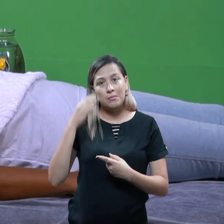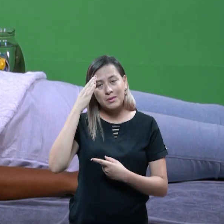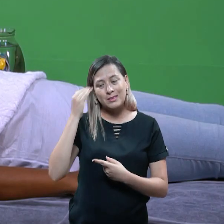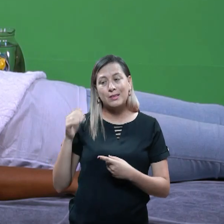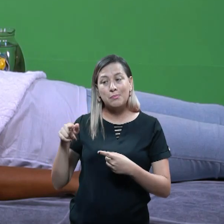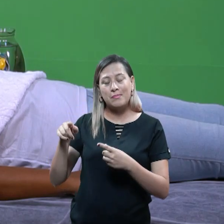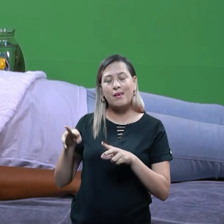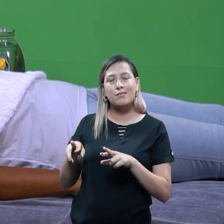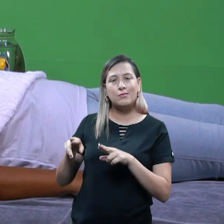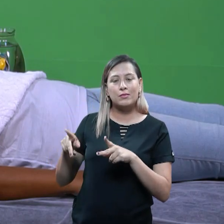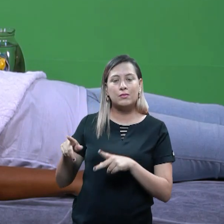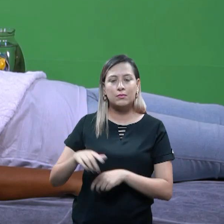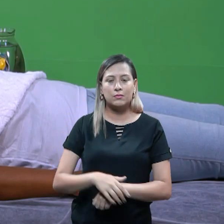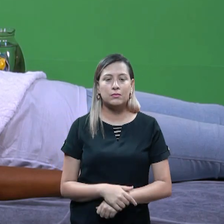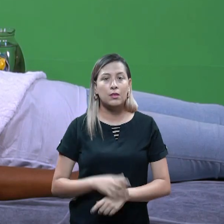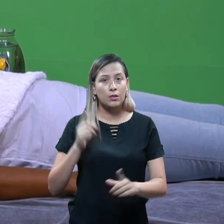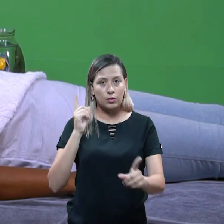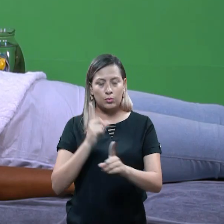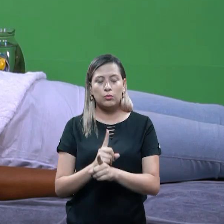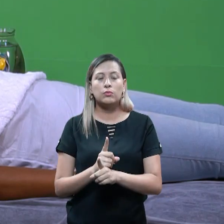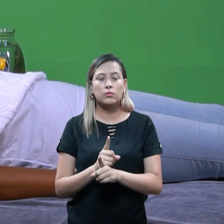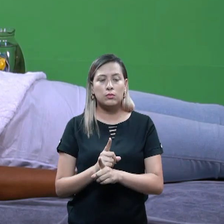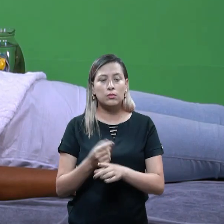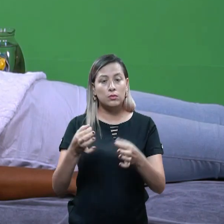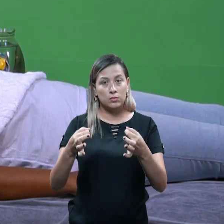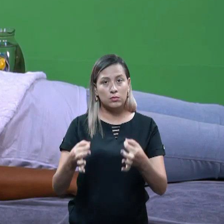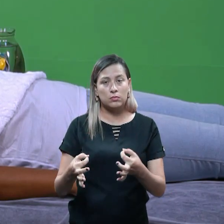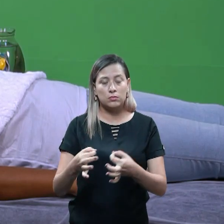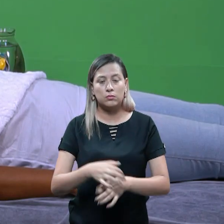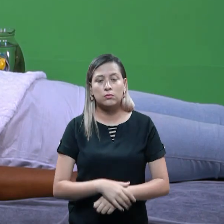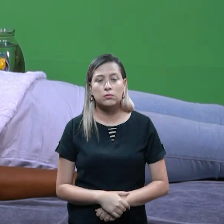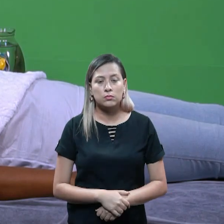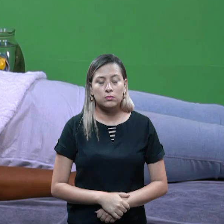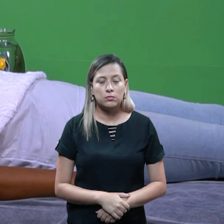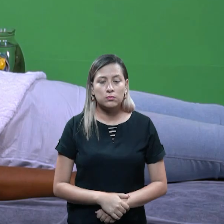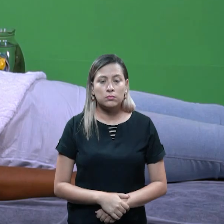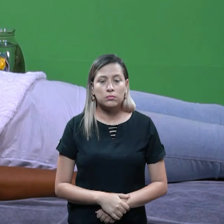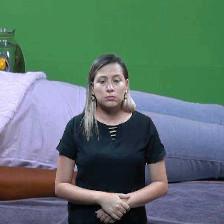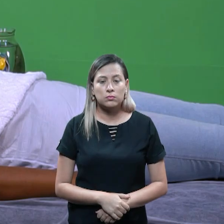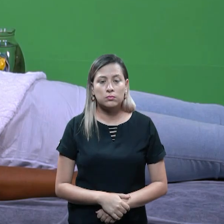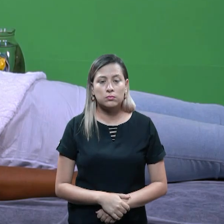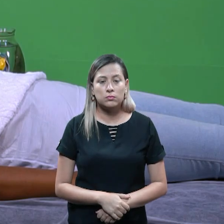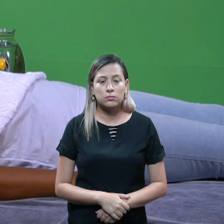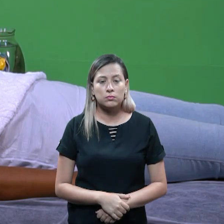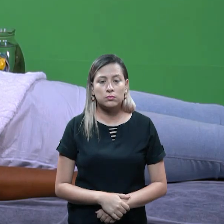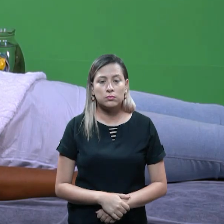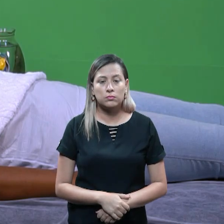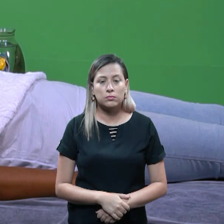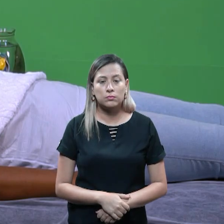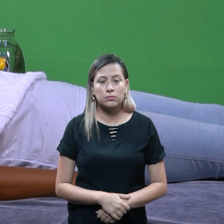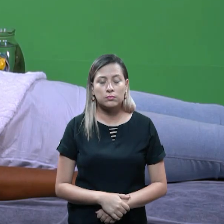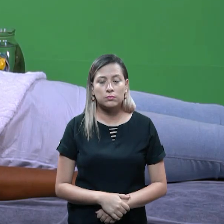encontrei aqui, eu só confirmo, ó, certinho. Vou achar aqui o ponto central.